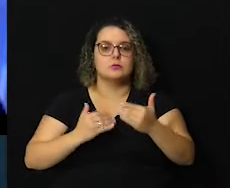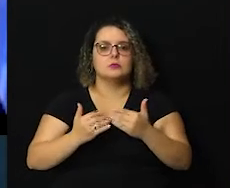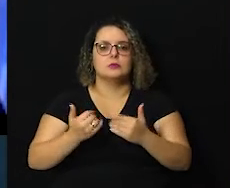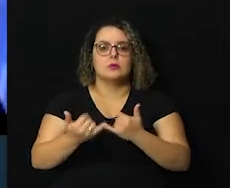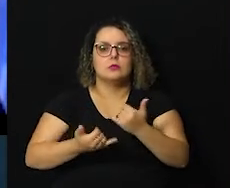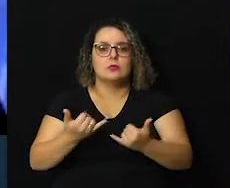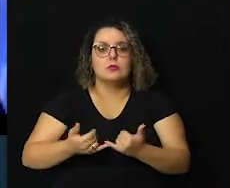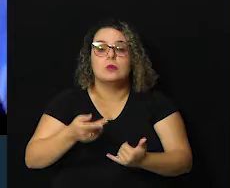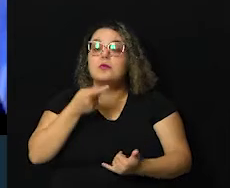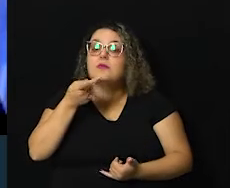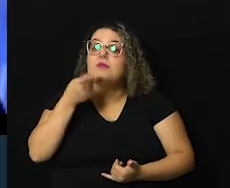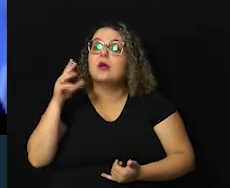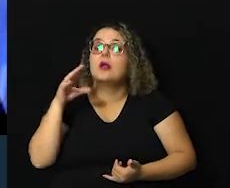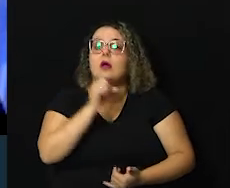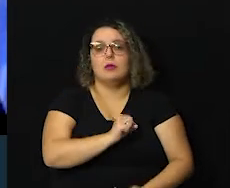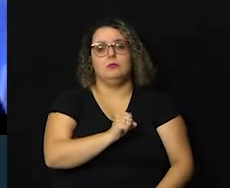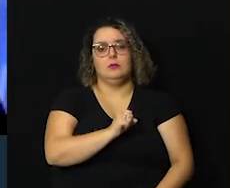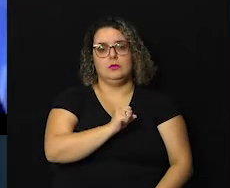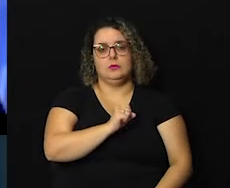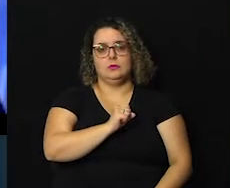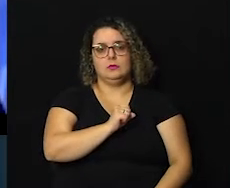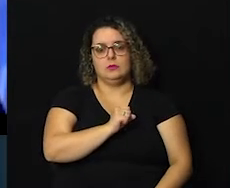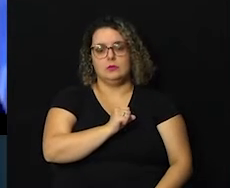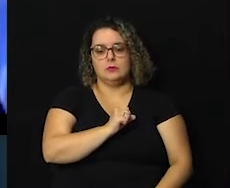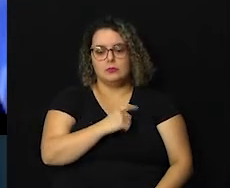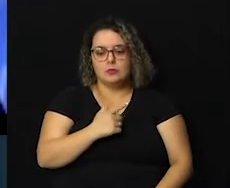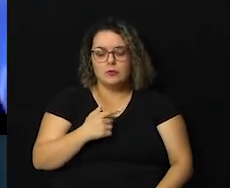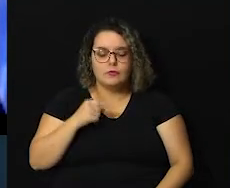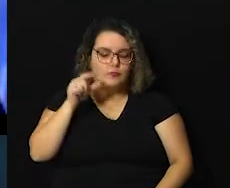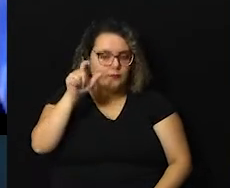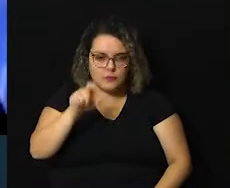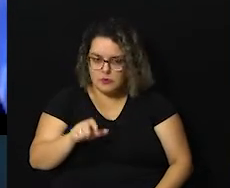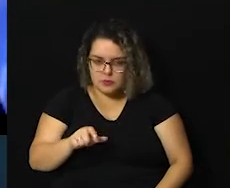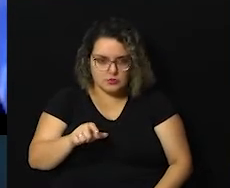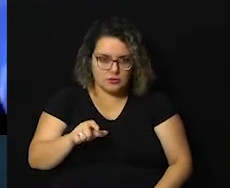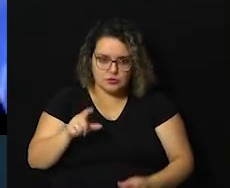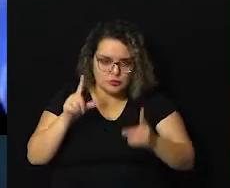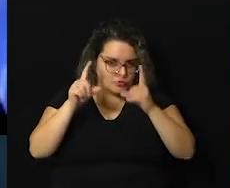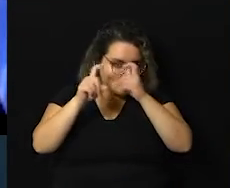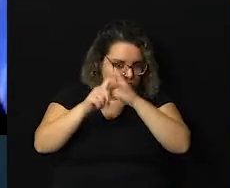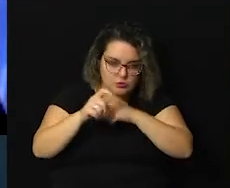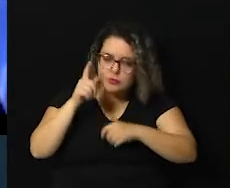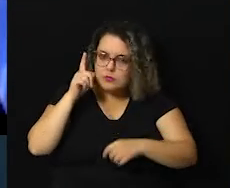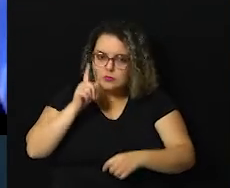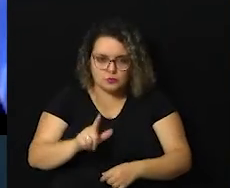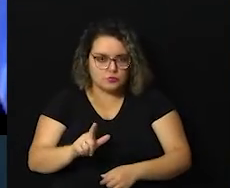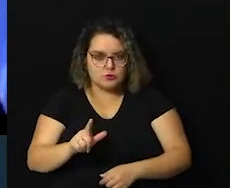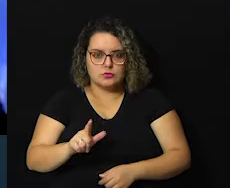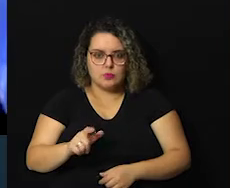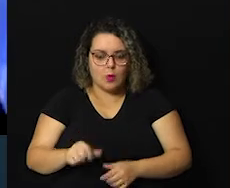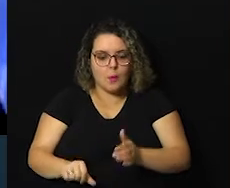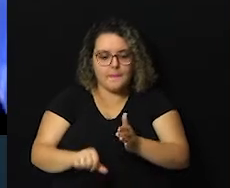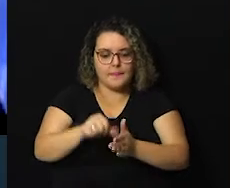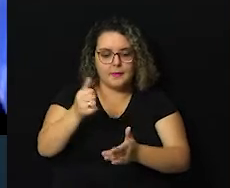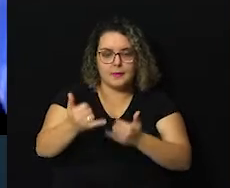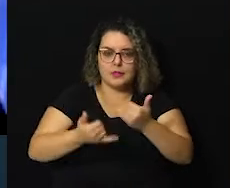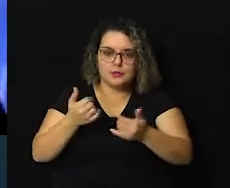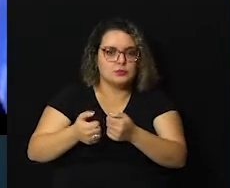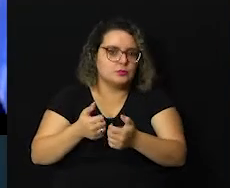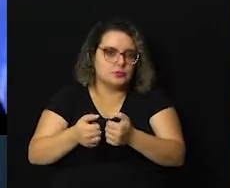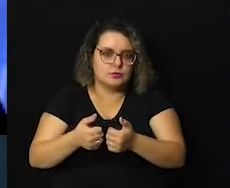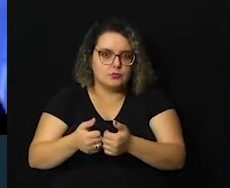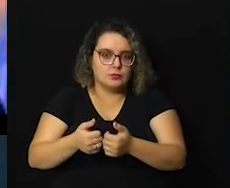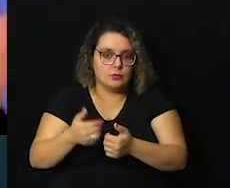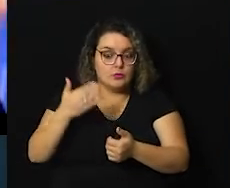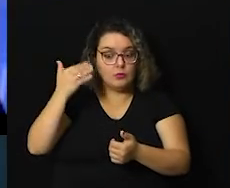desenvolve o seu jogo e fale rápido ou seja é você não vai dificilmente você vai conseguir ter o seu primeiro